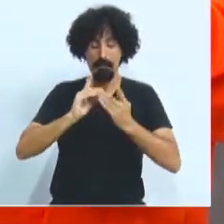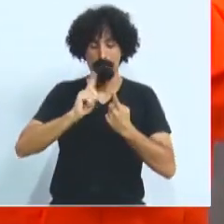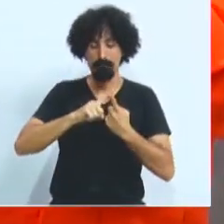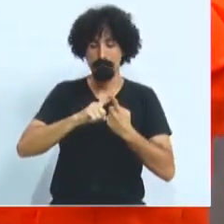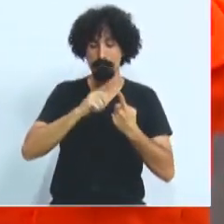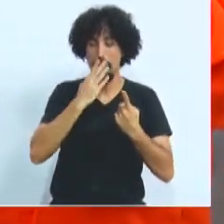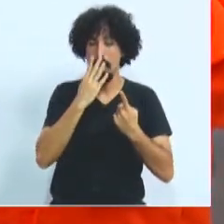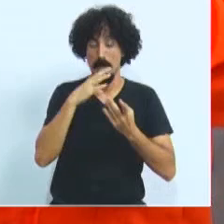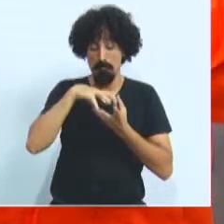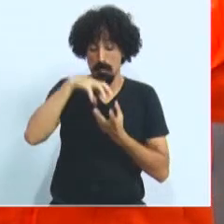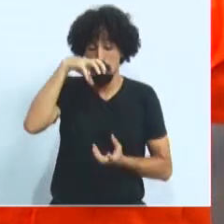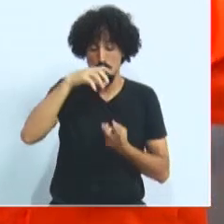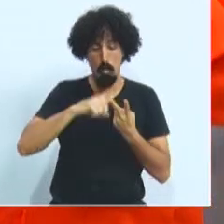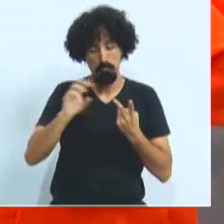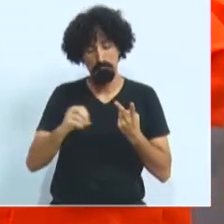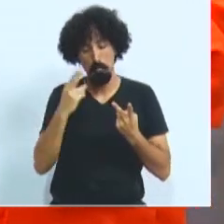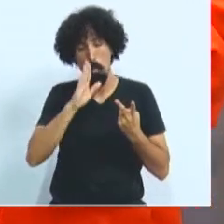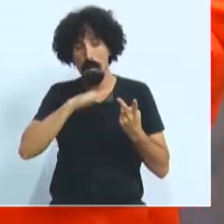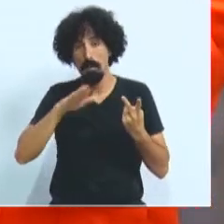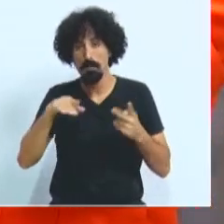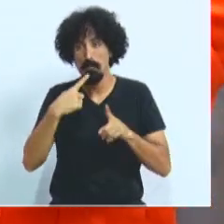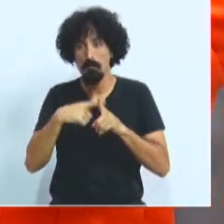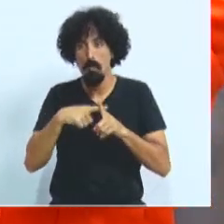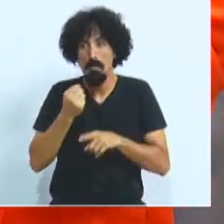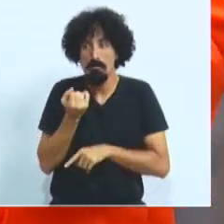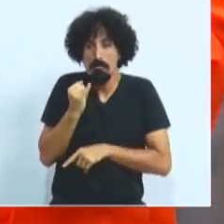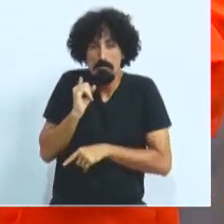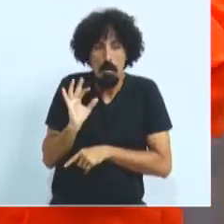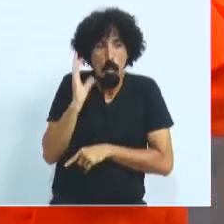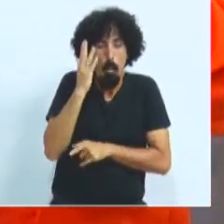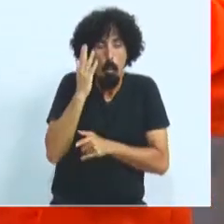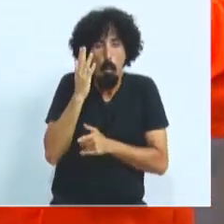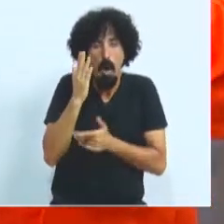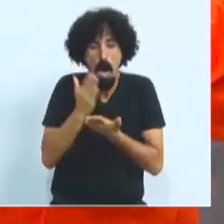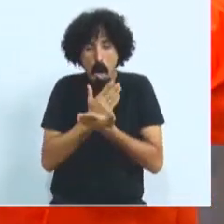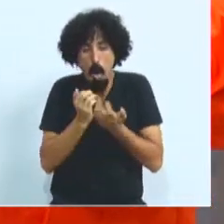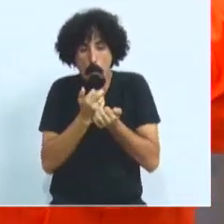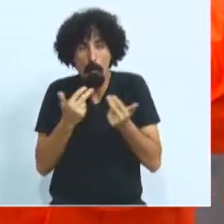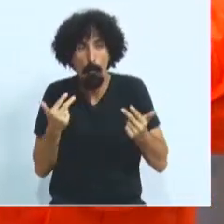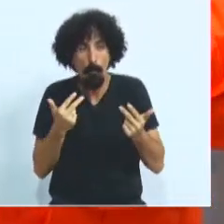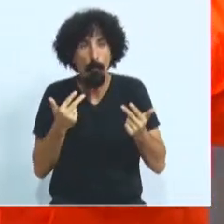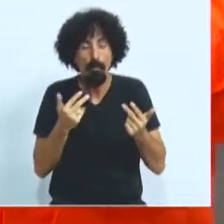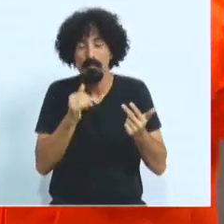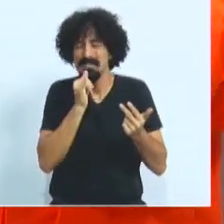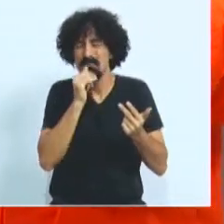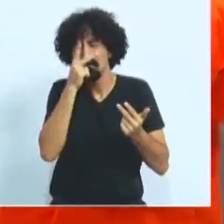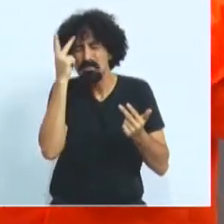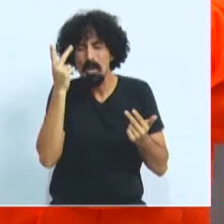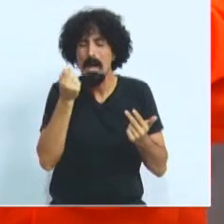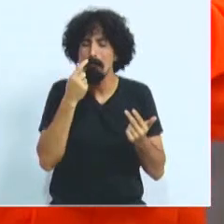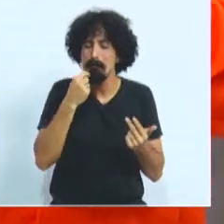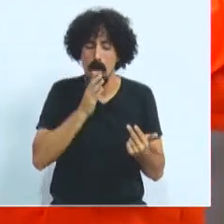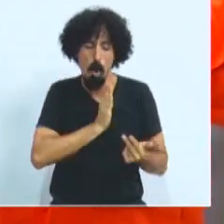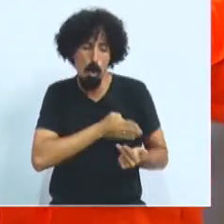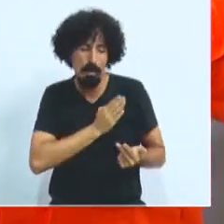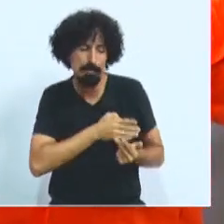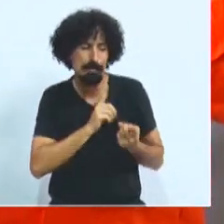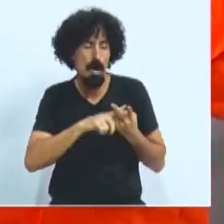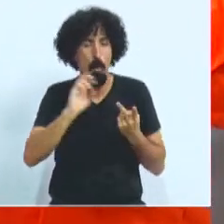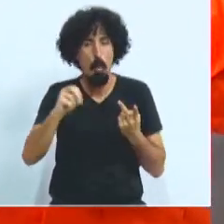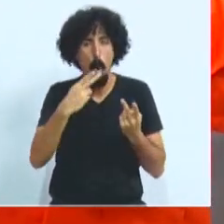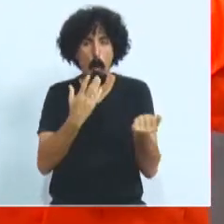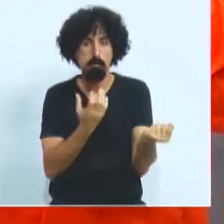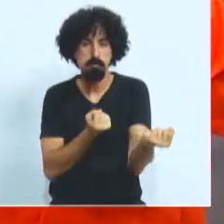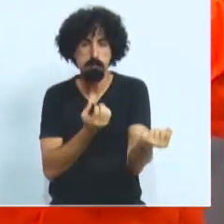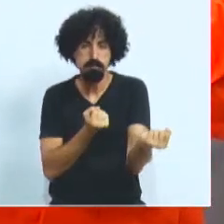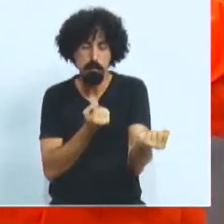você se deparar com ocorrências, com pessoas que têm problemas de coração, com pessoas que tomam remédio controlado para pressão, ou